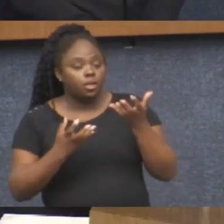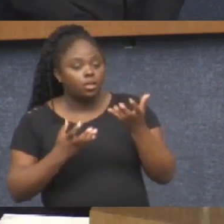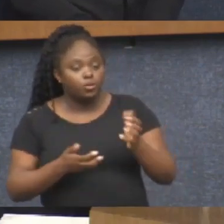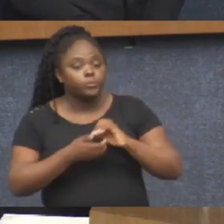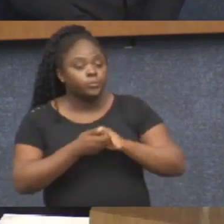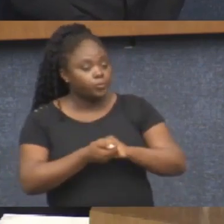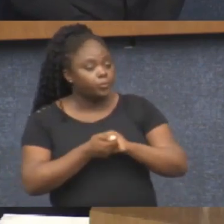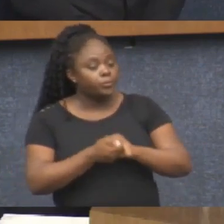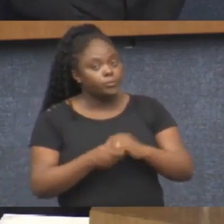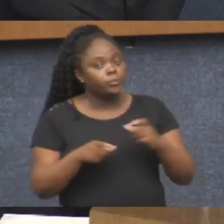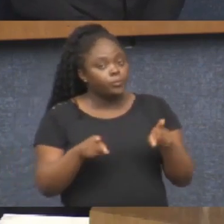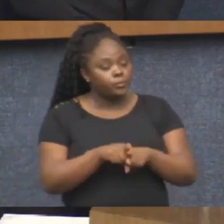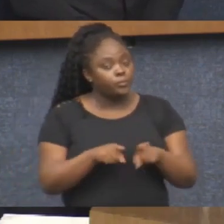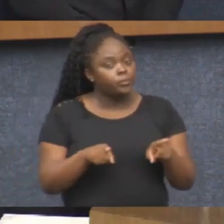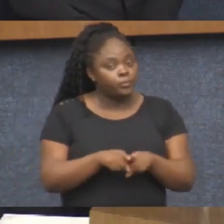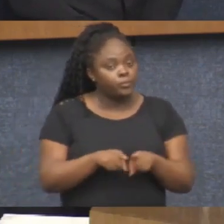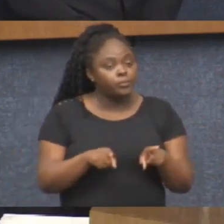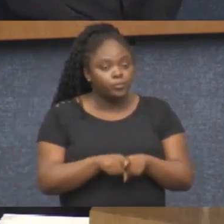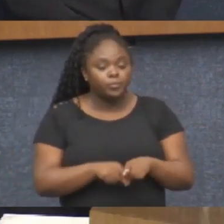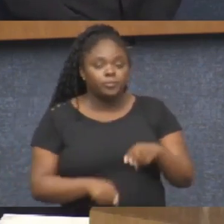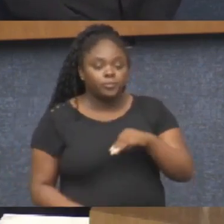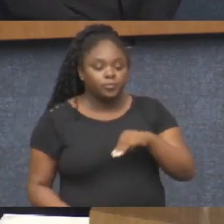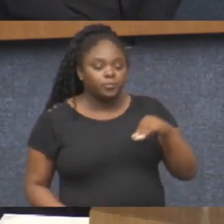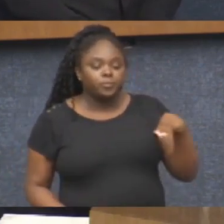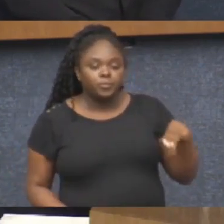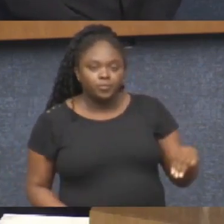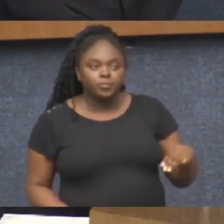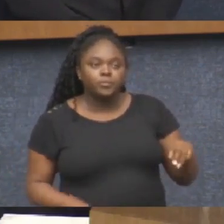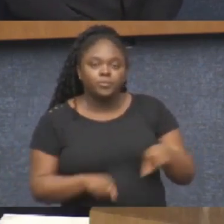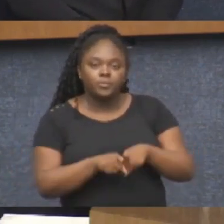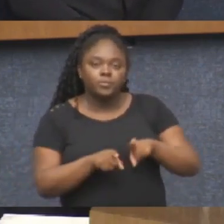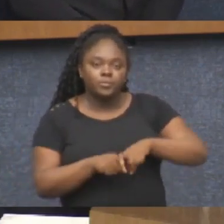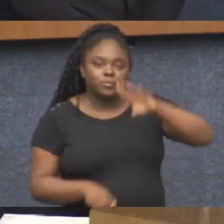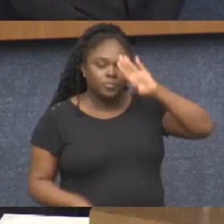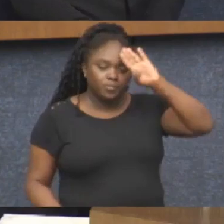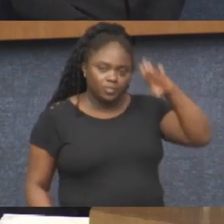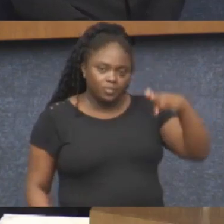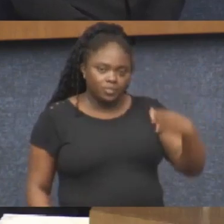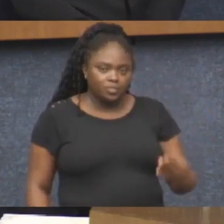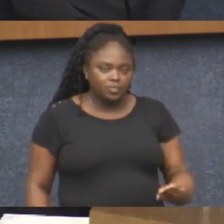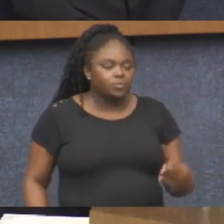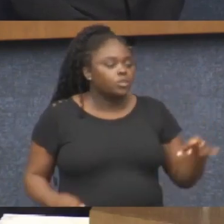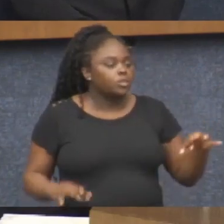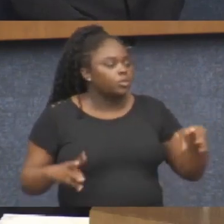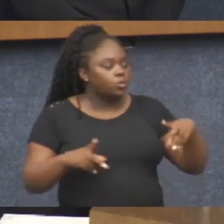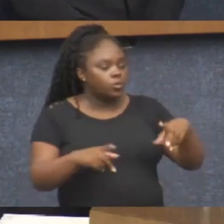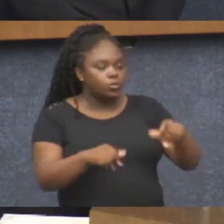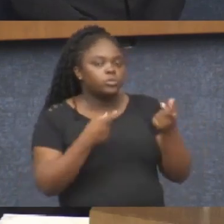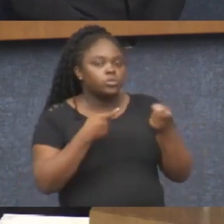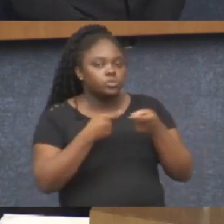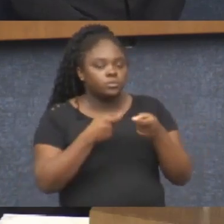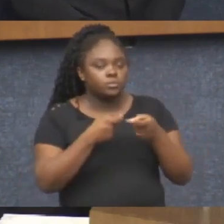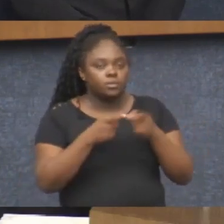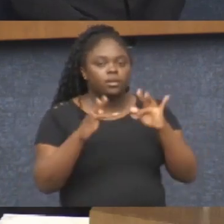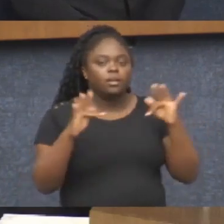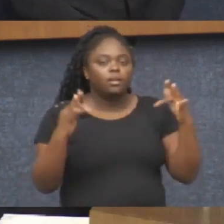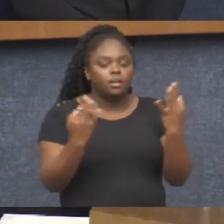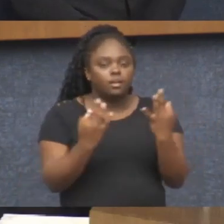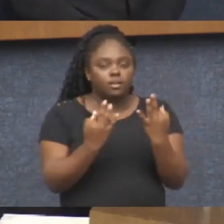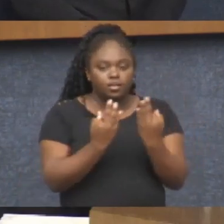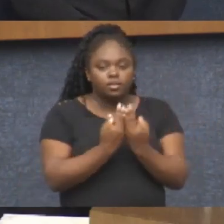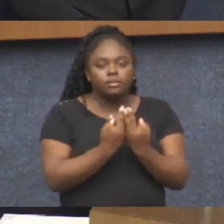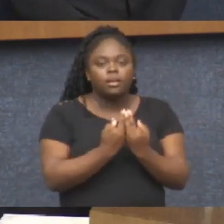muito cumprimentar também os mestres e saudar, na verdade, e honrar, né, os mestres e todos os médicos e médicas de família